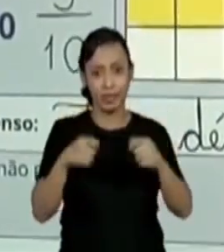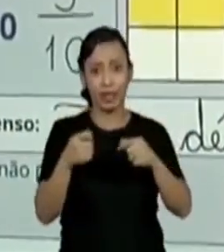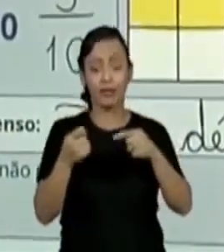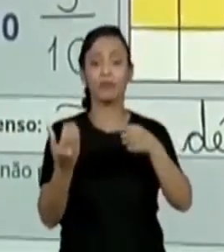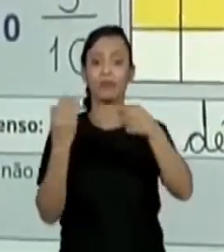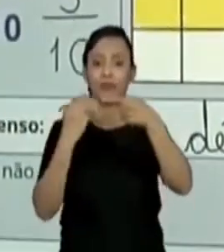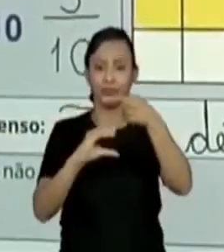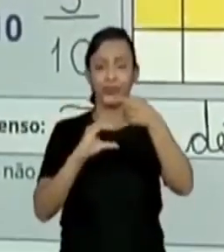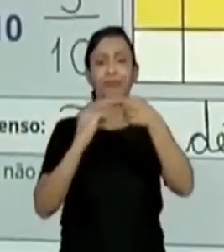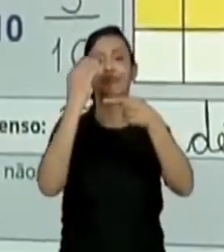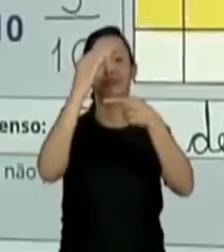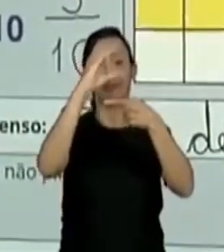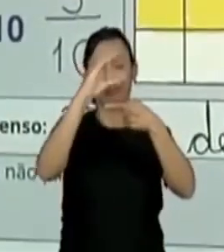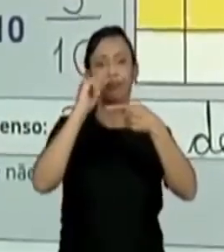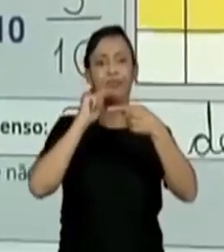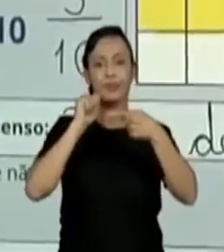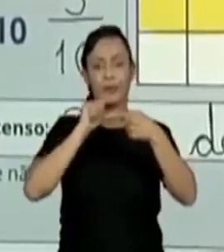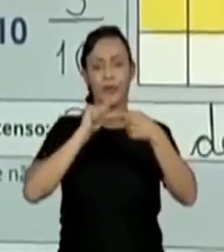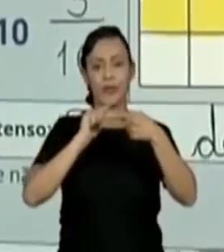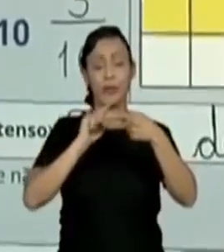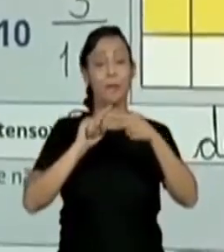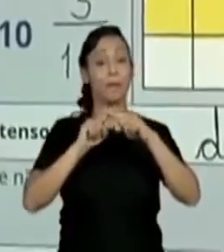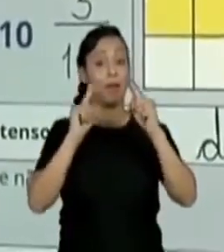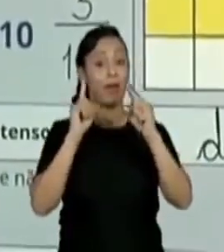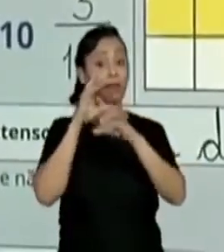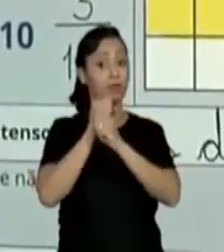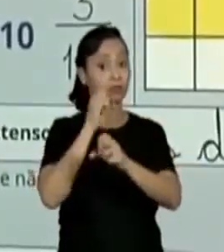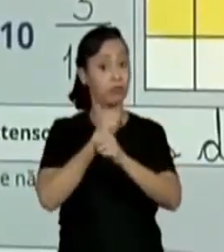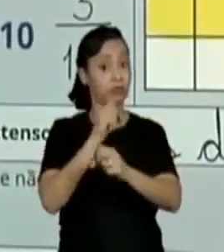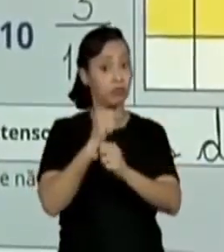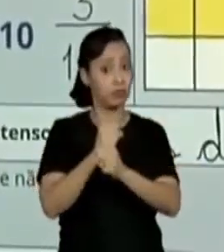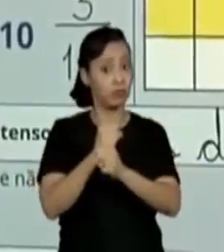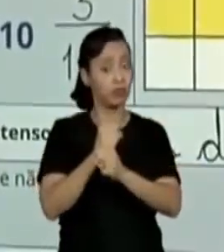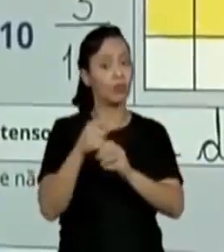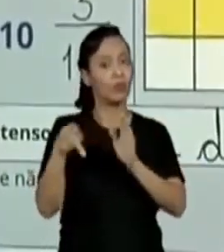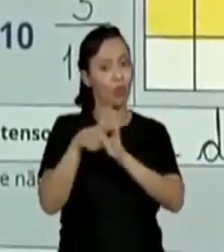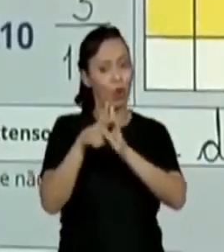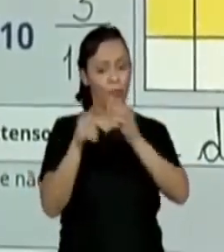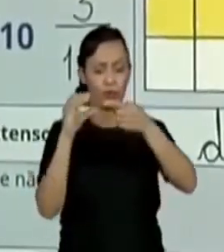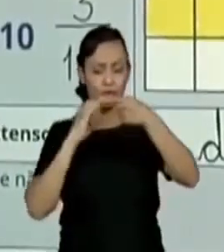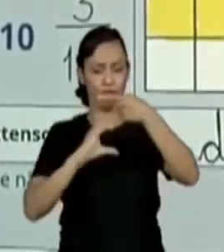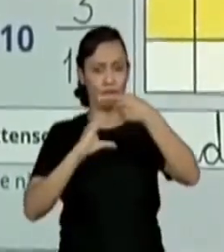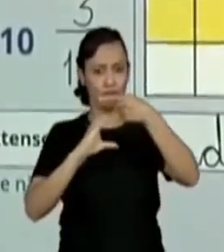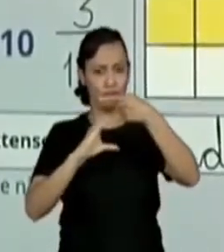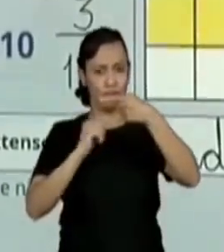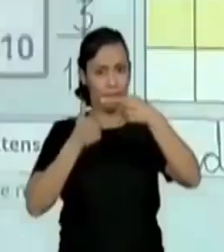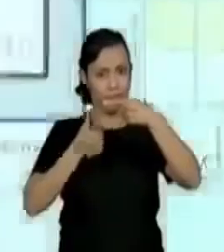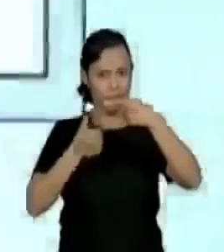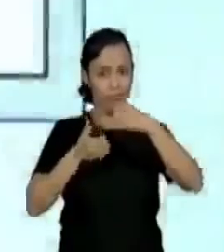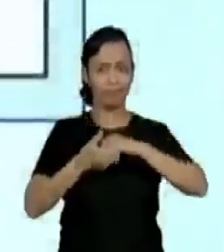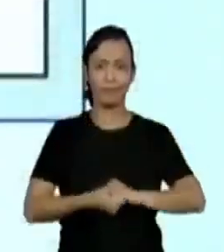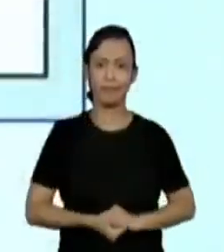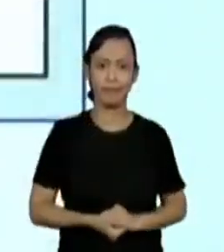transformar no meu númerador e o total vai ser o meu denominador vamos